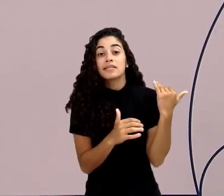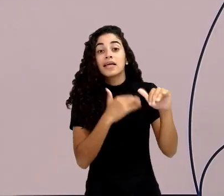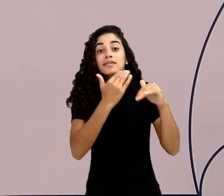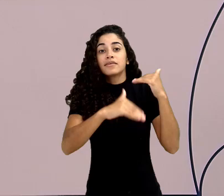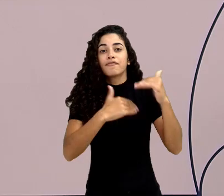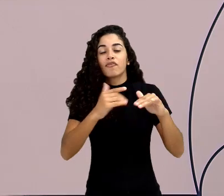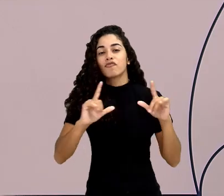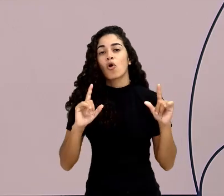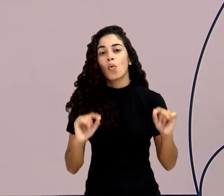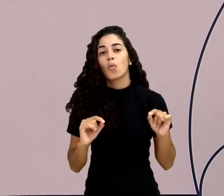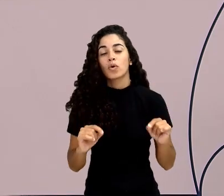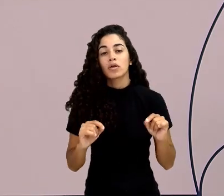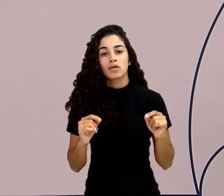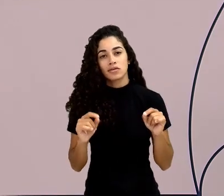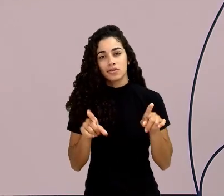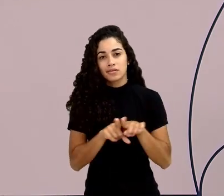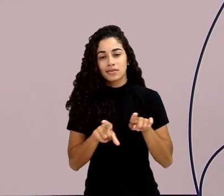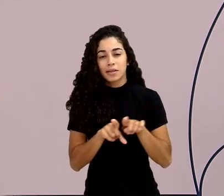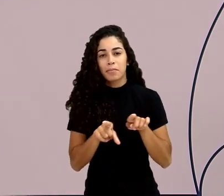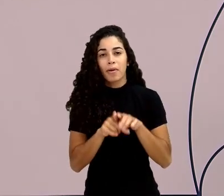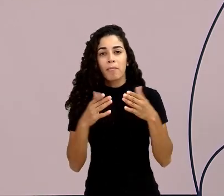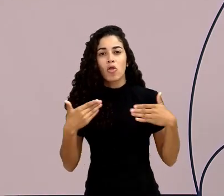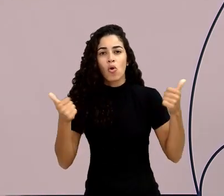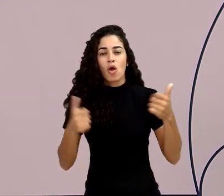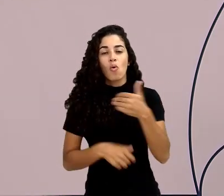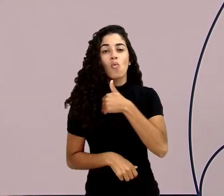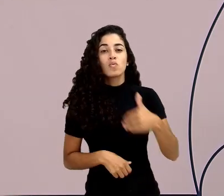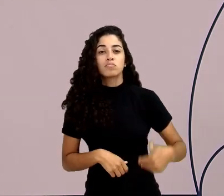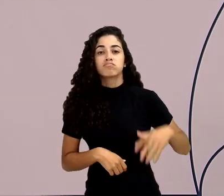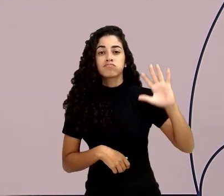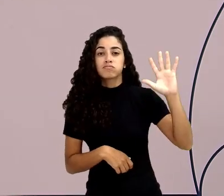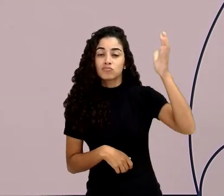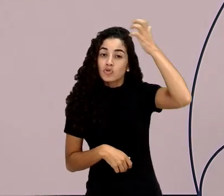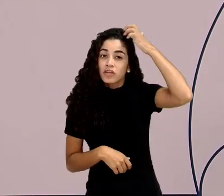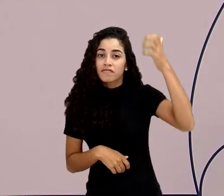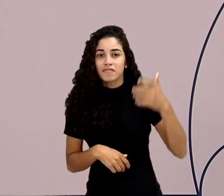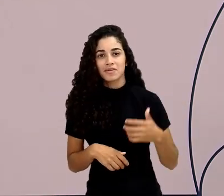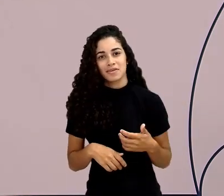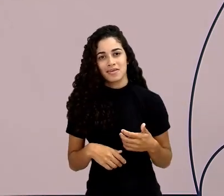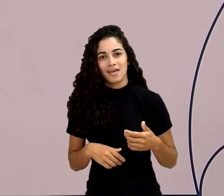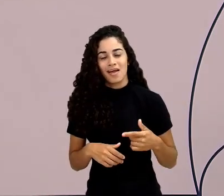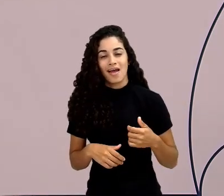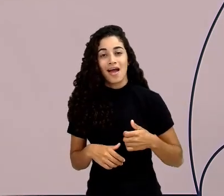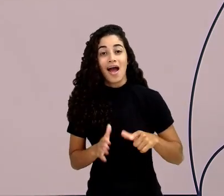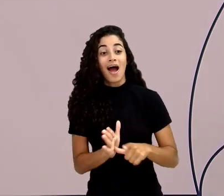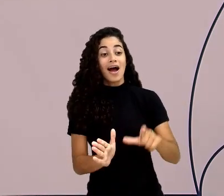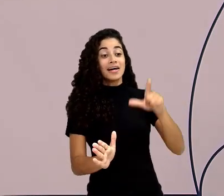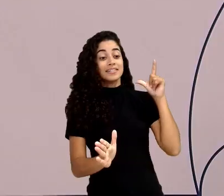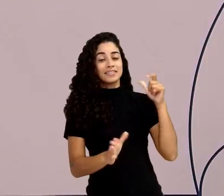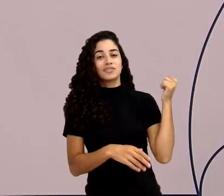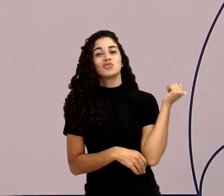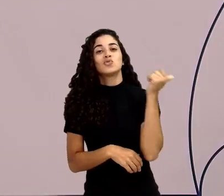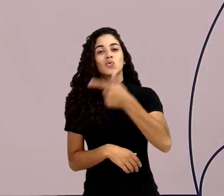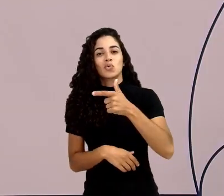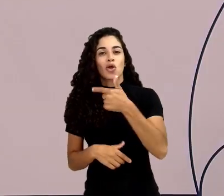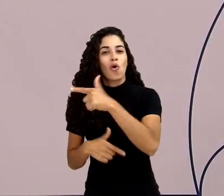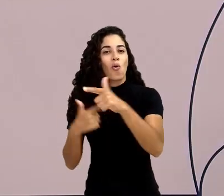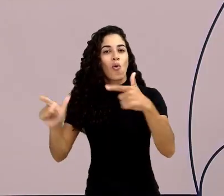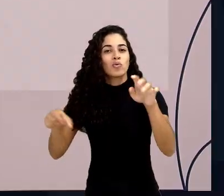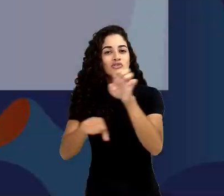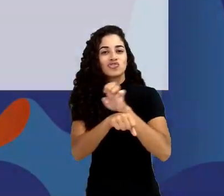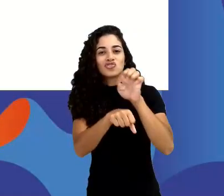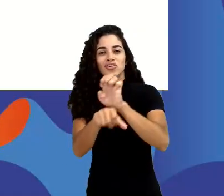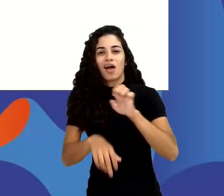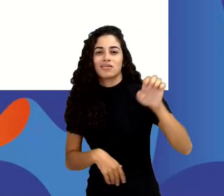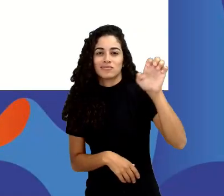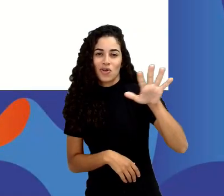desenvolver, pôde unificar a sua monarquia mais cedo do que os demais estados europeus daquele